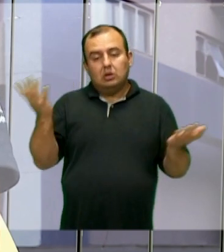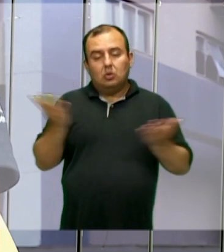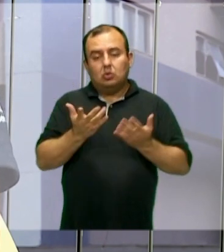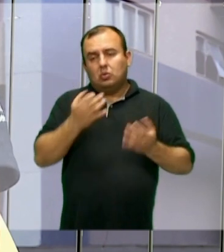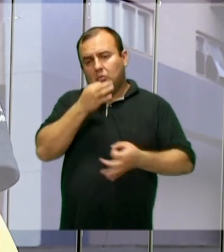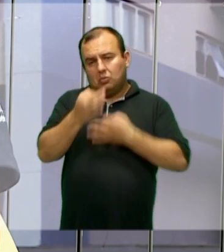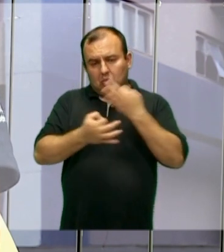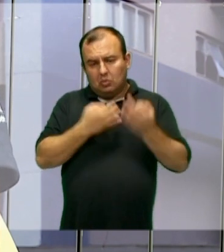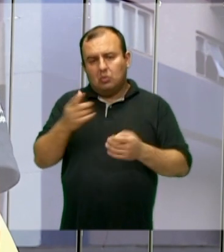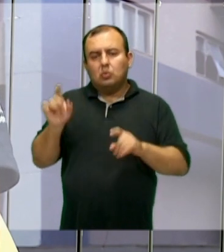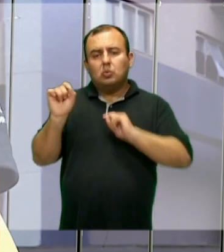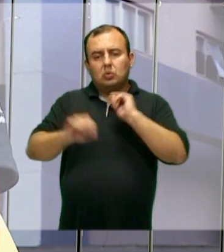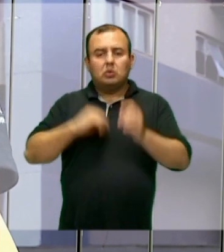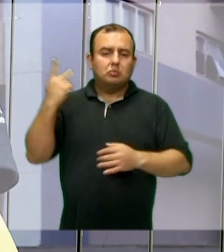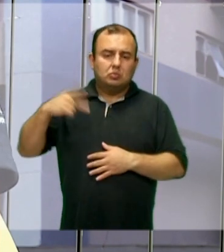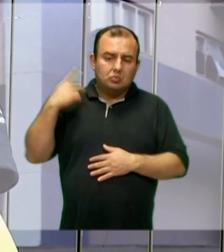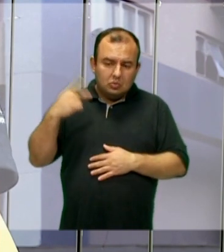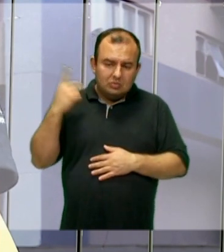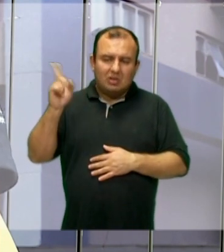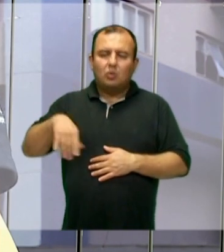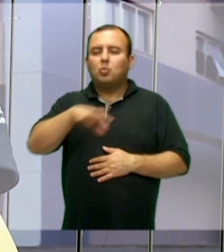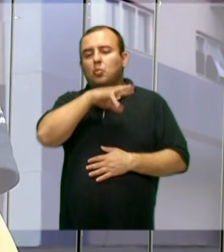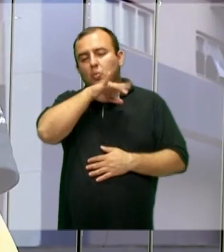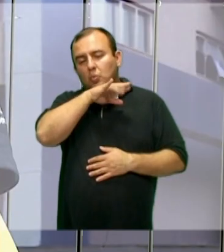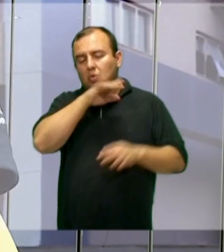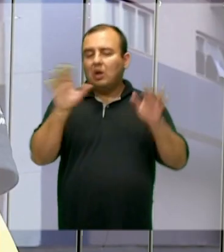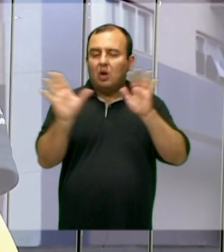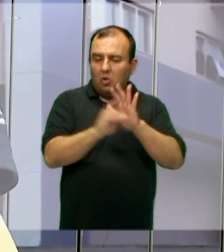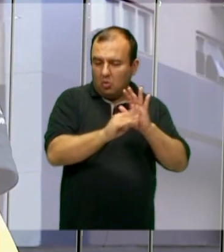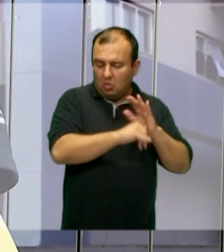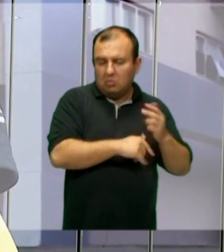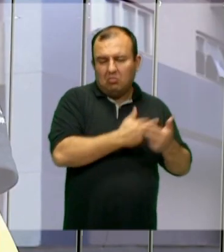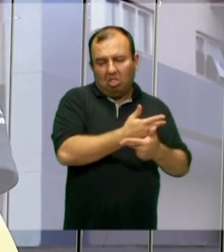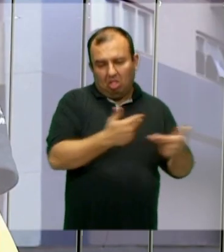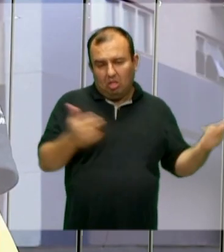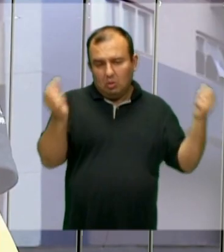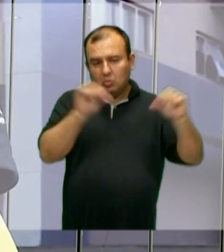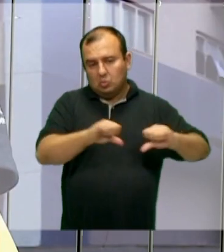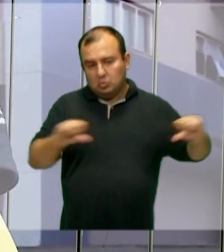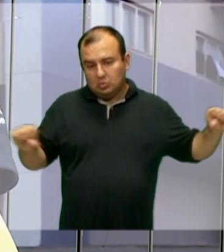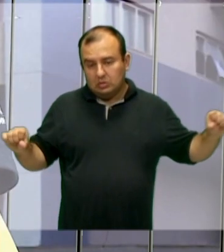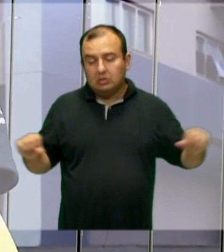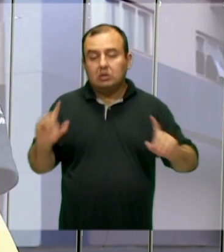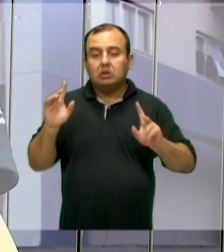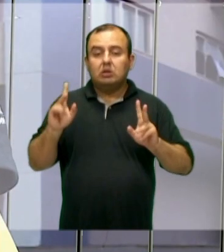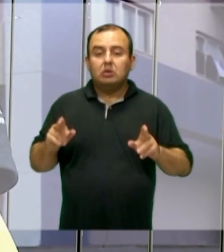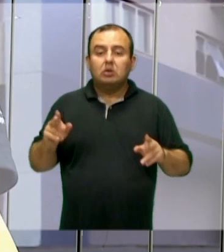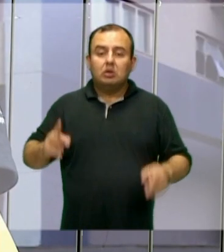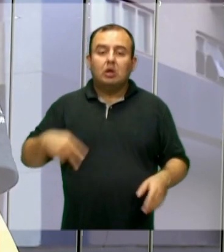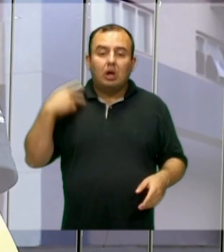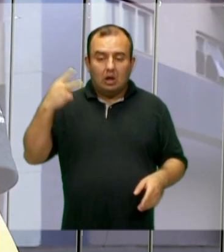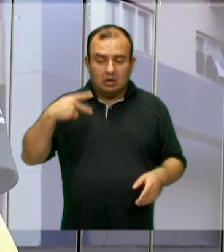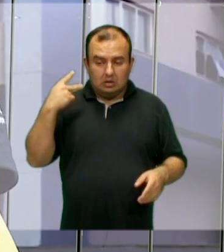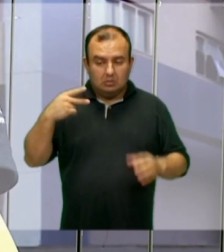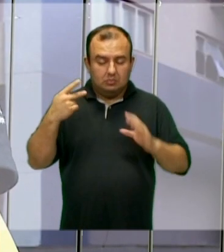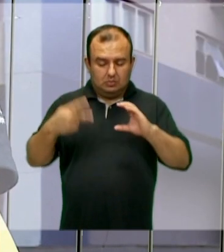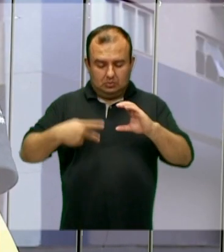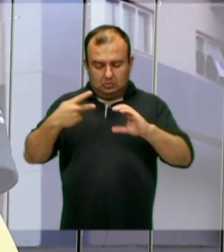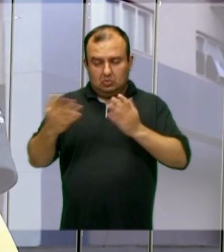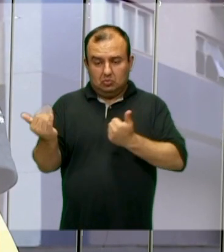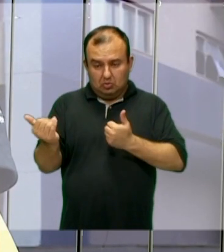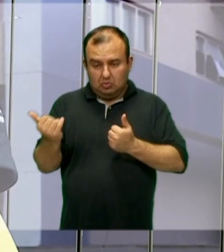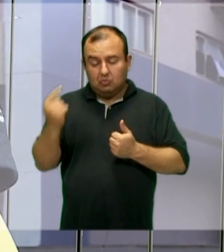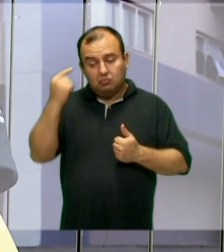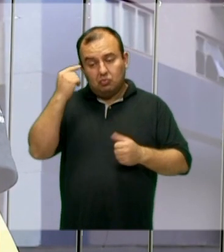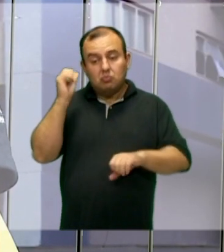como geral é que política é algo ruim, é corrupção, etc. E como eu disse, a Câmara Mirim, ela muda o nosso olhar em relação a isso,